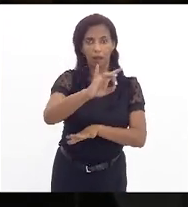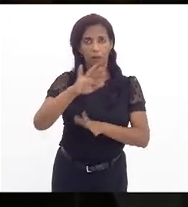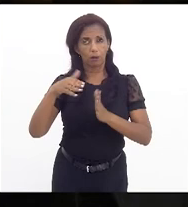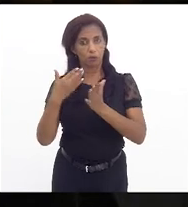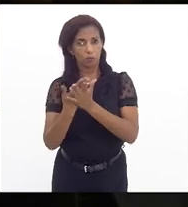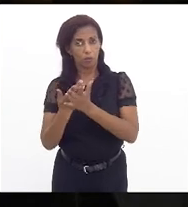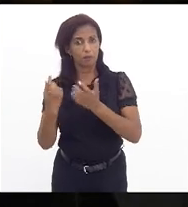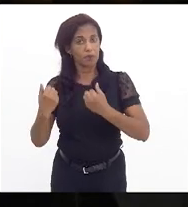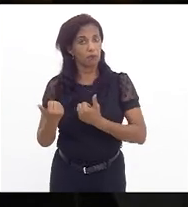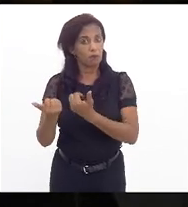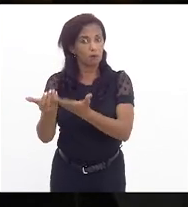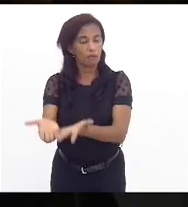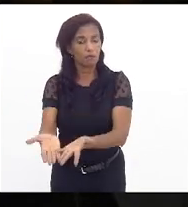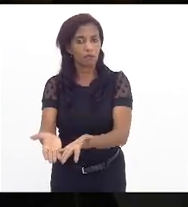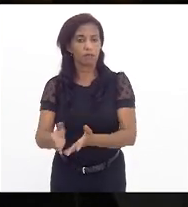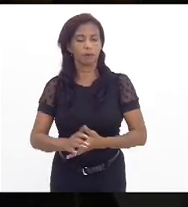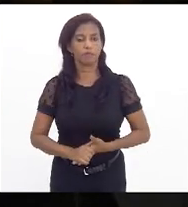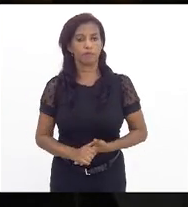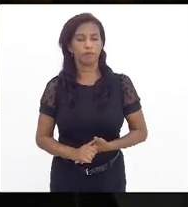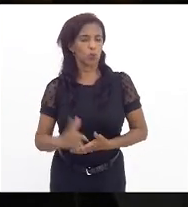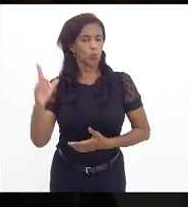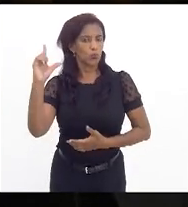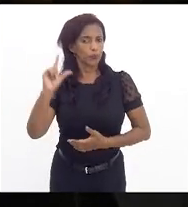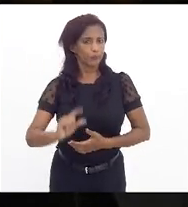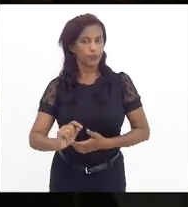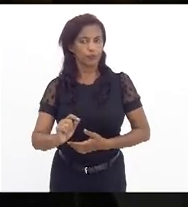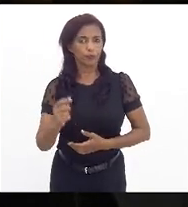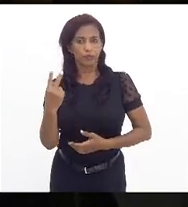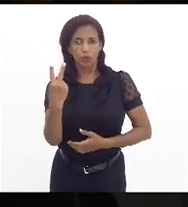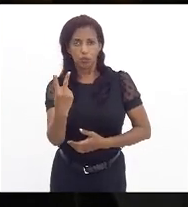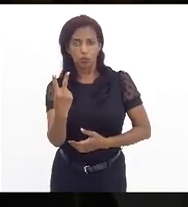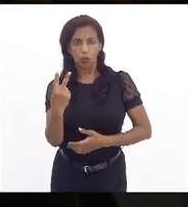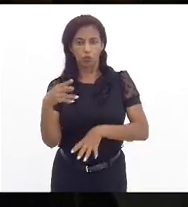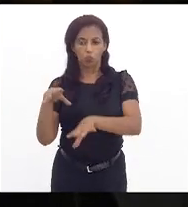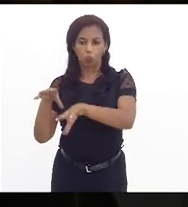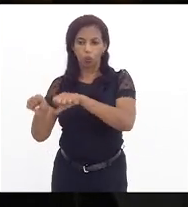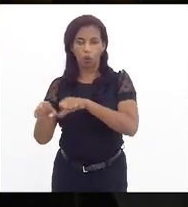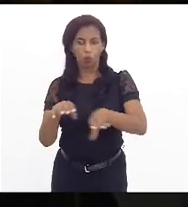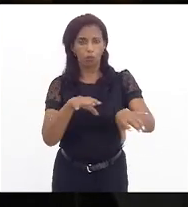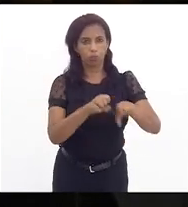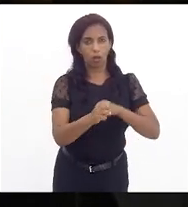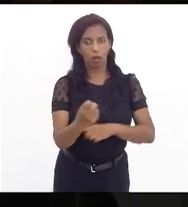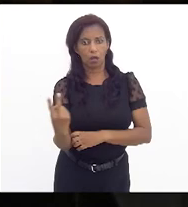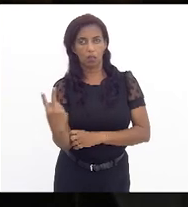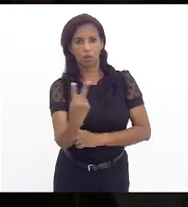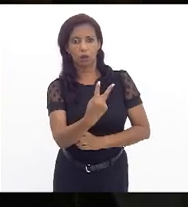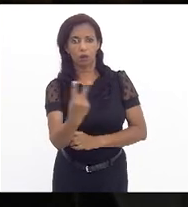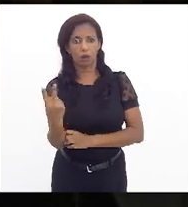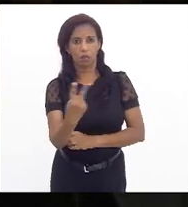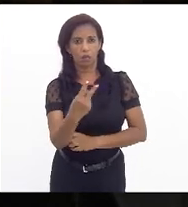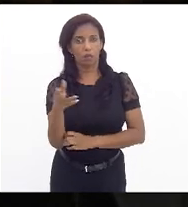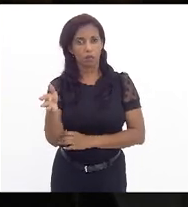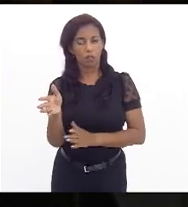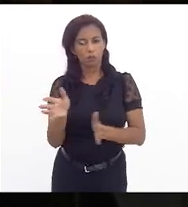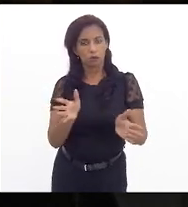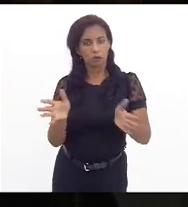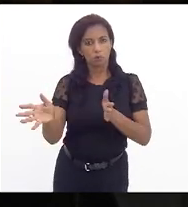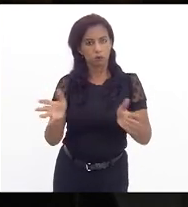que oferecer, no mínimo, 2 formações desses